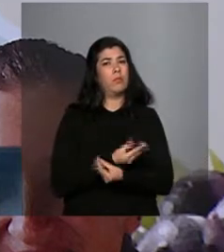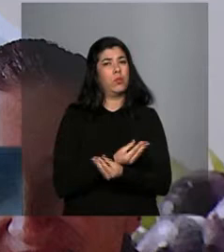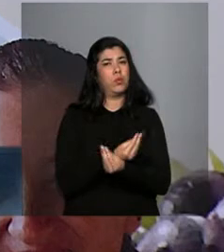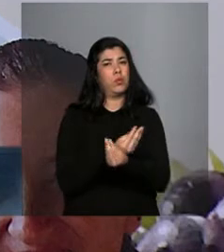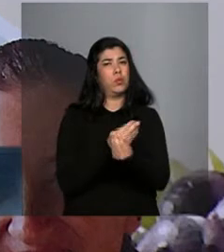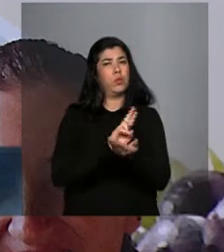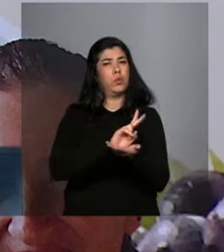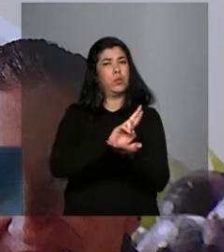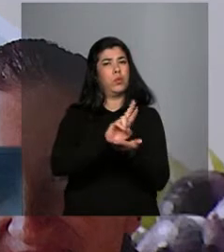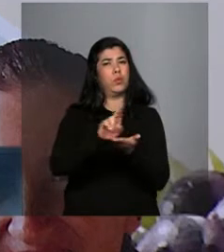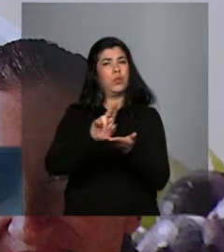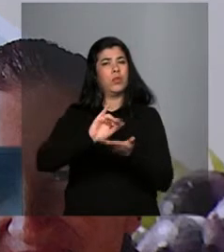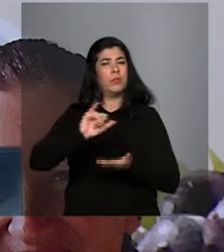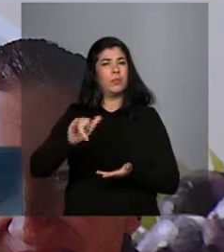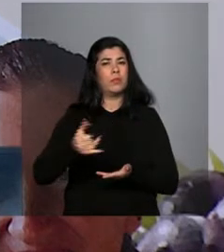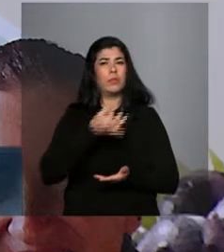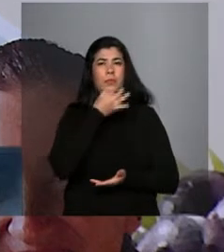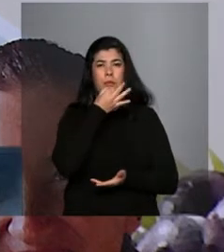as oportunidades.